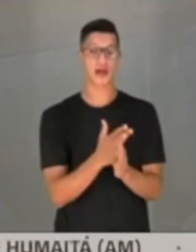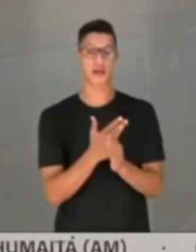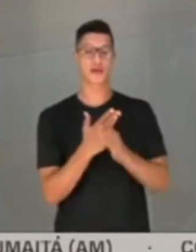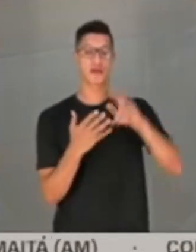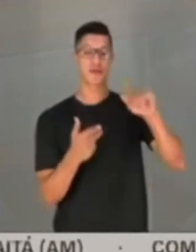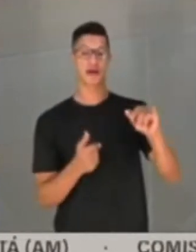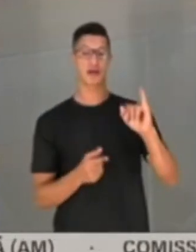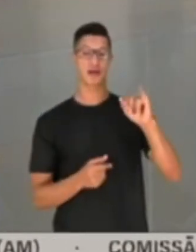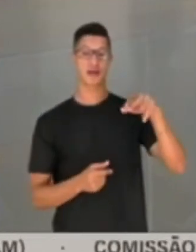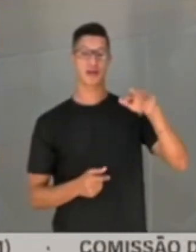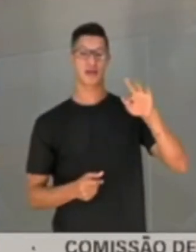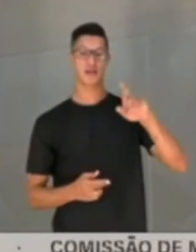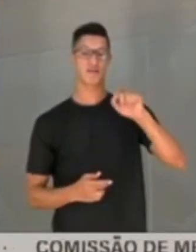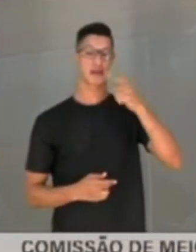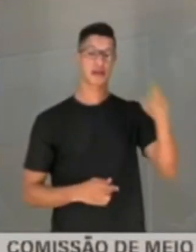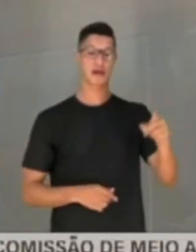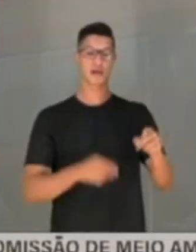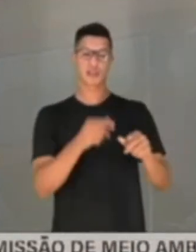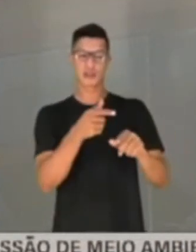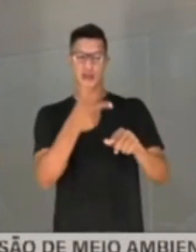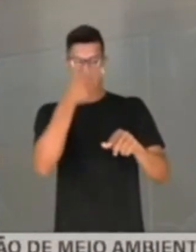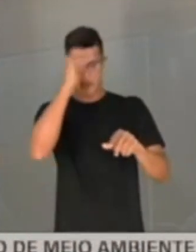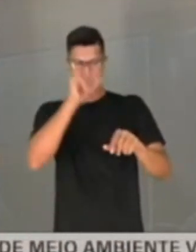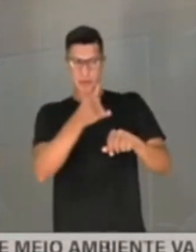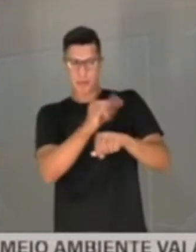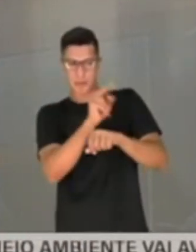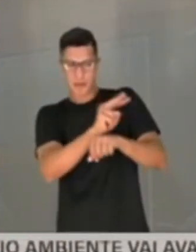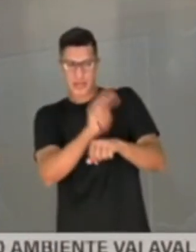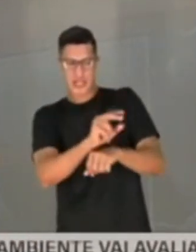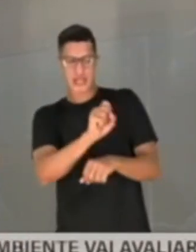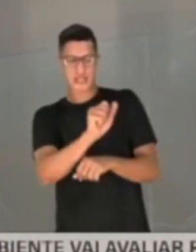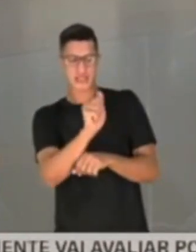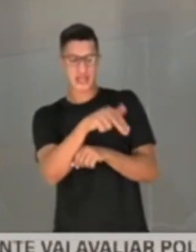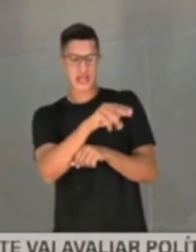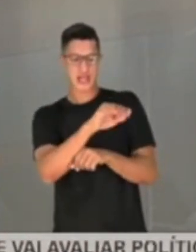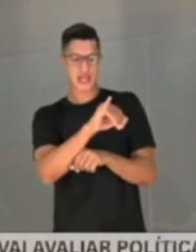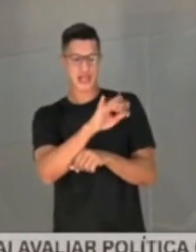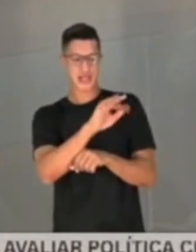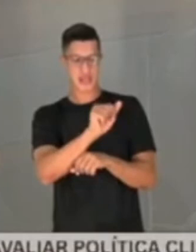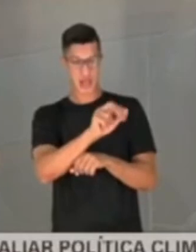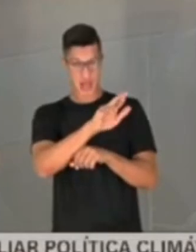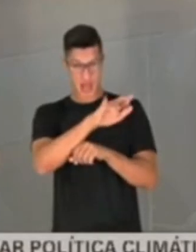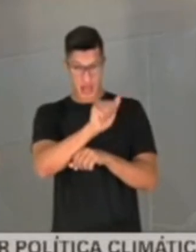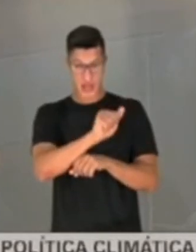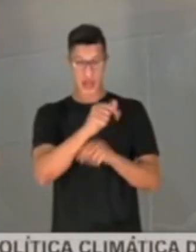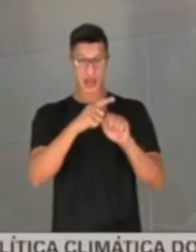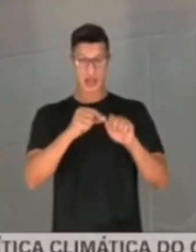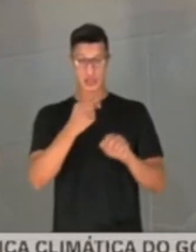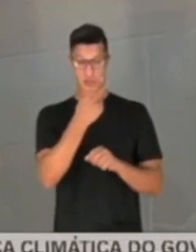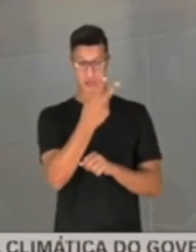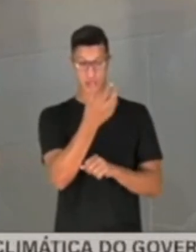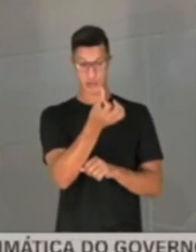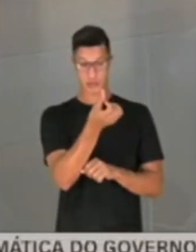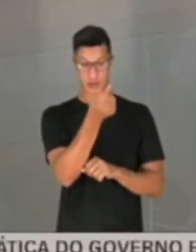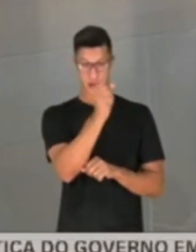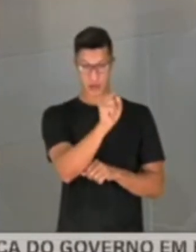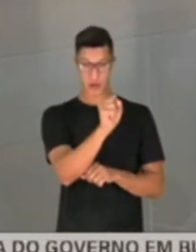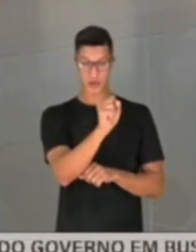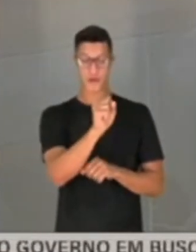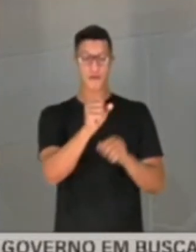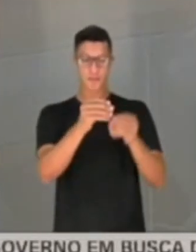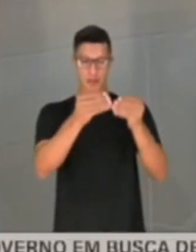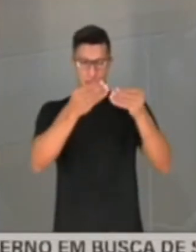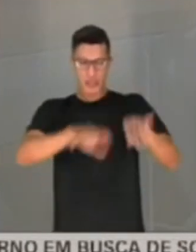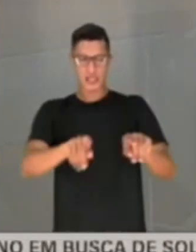por infração de medida preventiva, medida sanitária preventiva. Artigo 268.